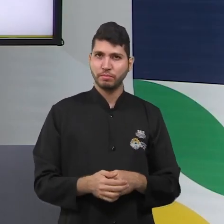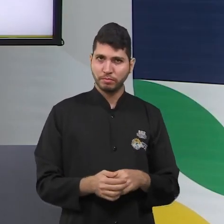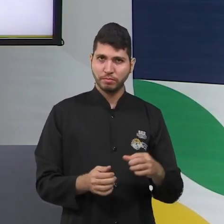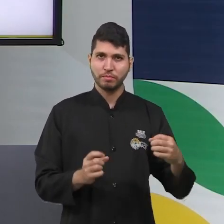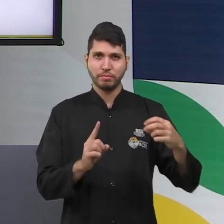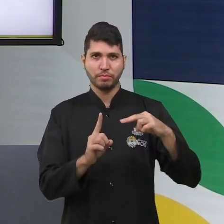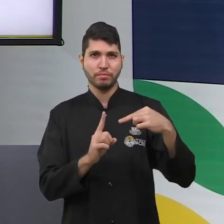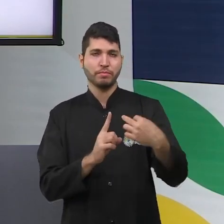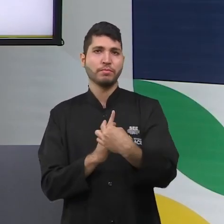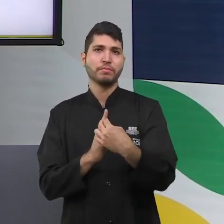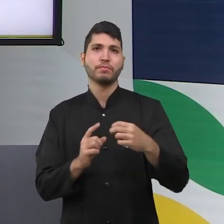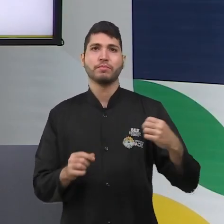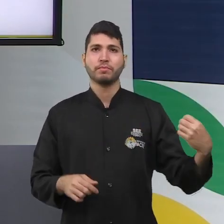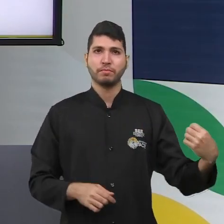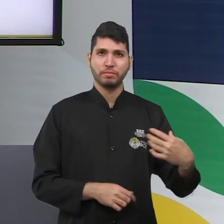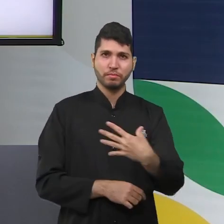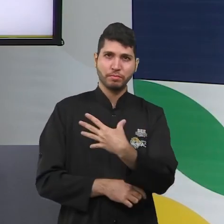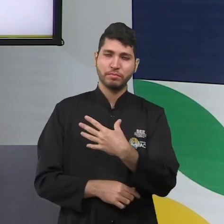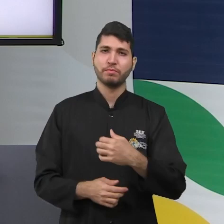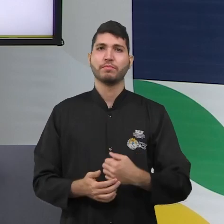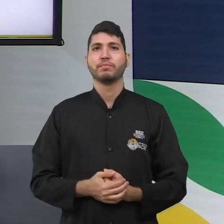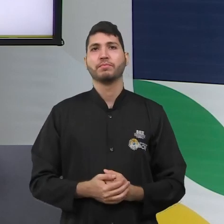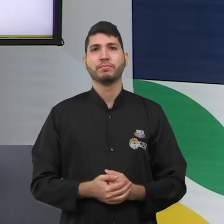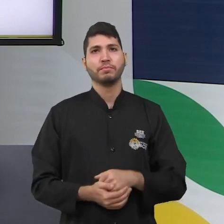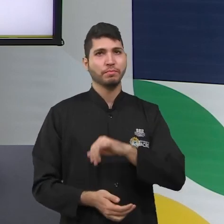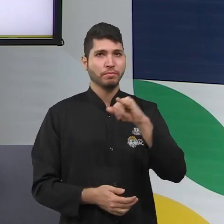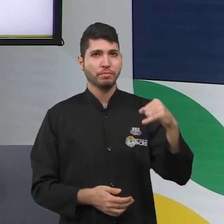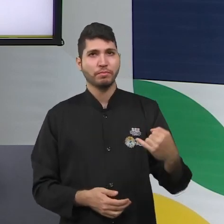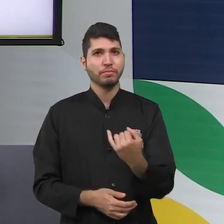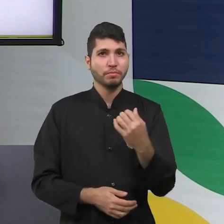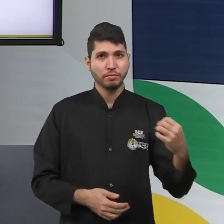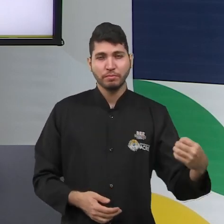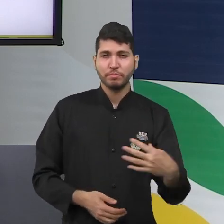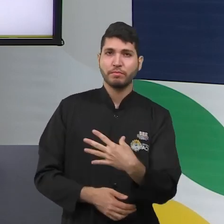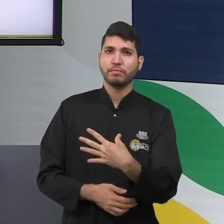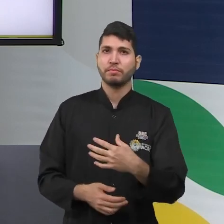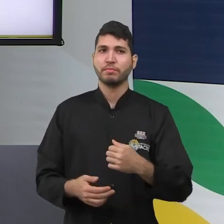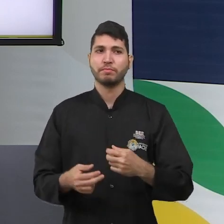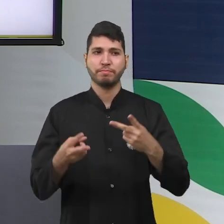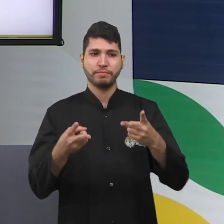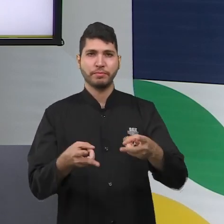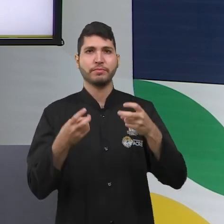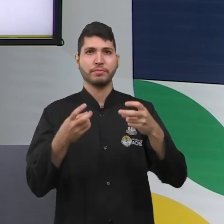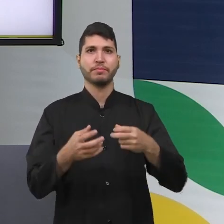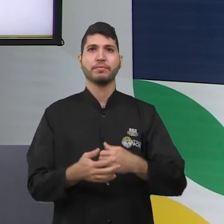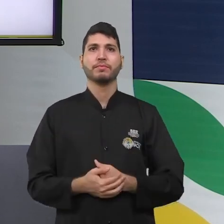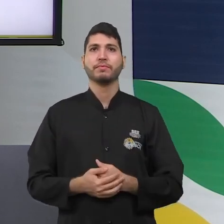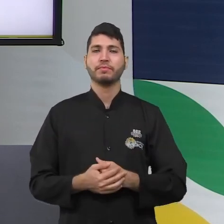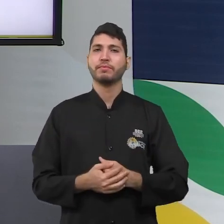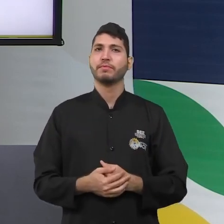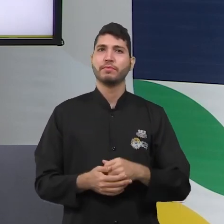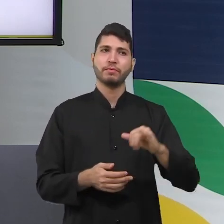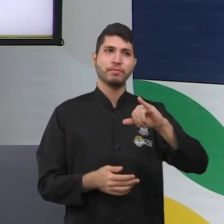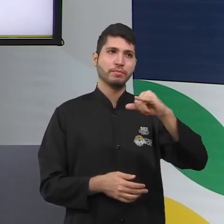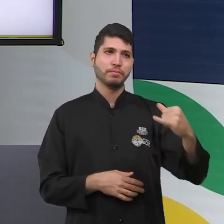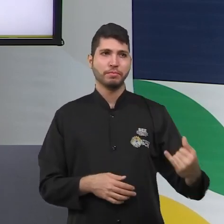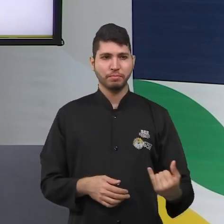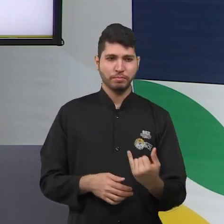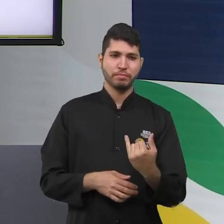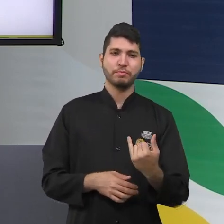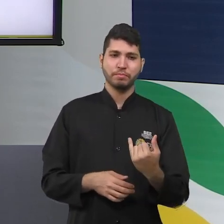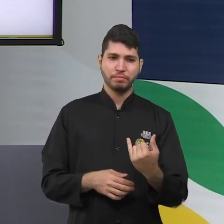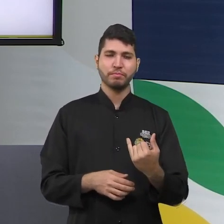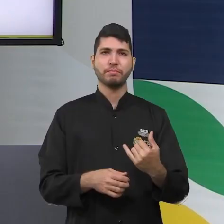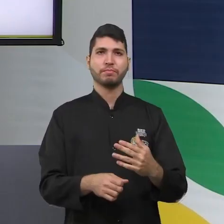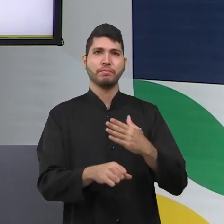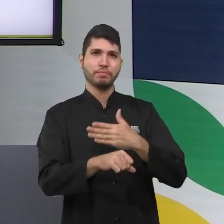perspectivas de futuro, novas oportunidades. Então, vejam que a partir do momento que é oportunizado a prática de